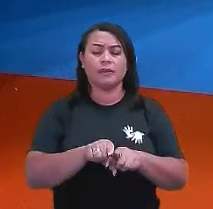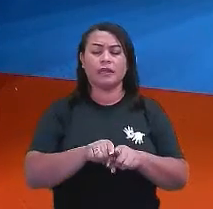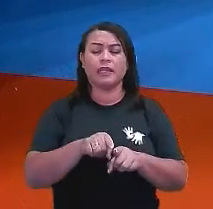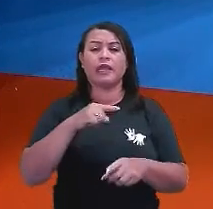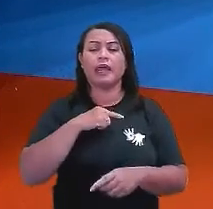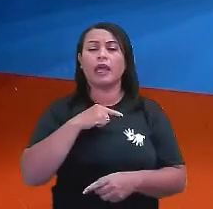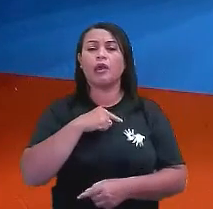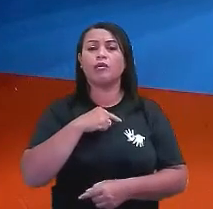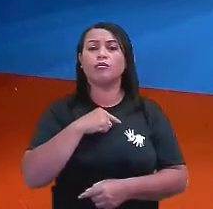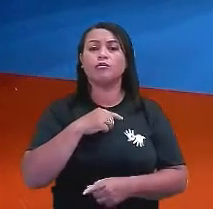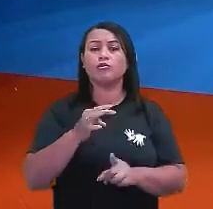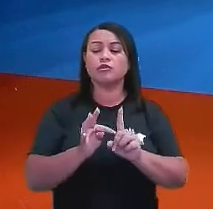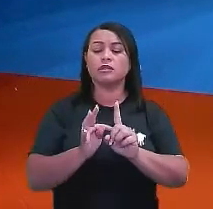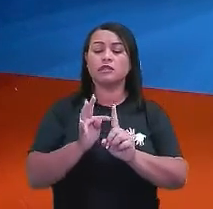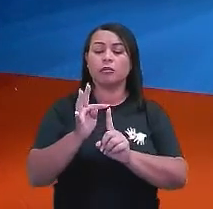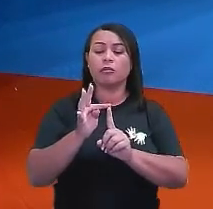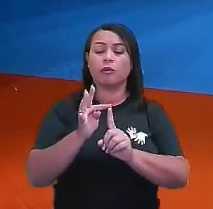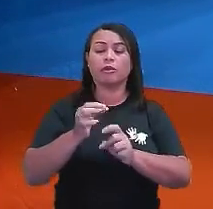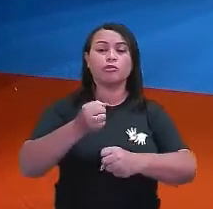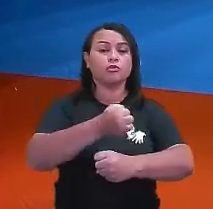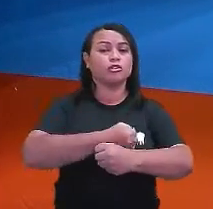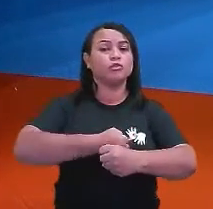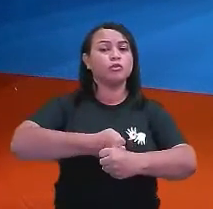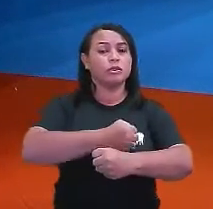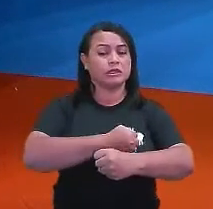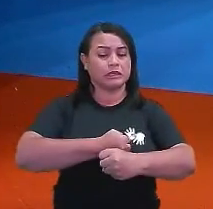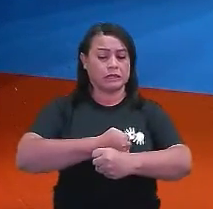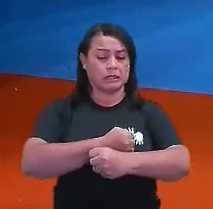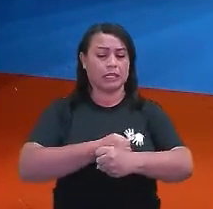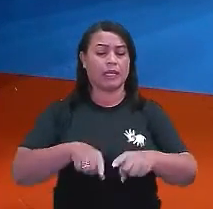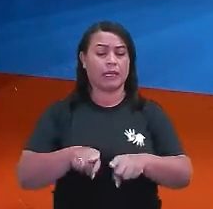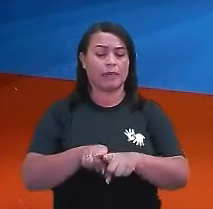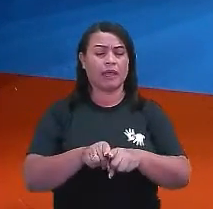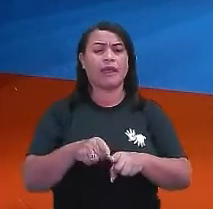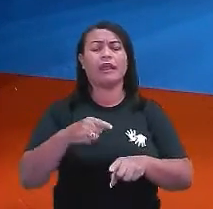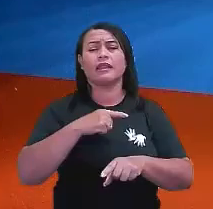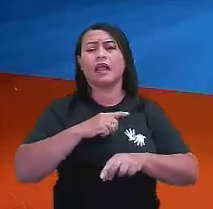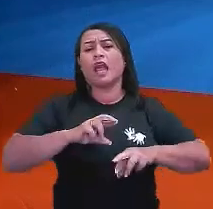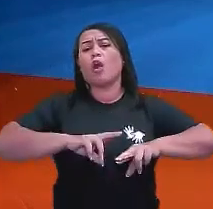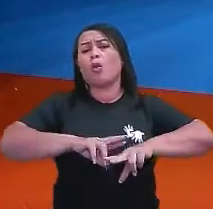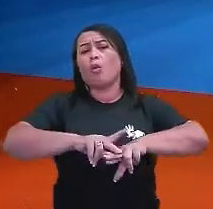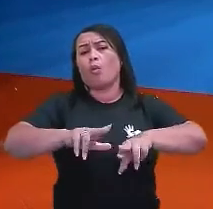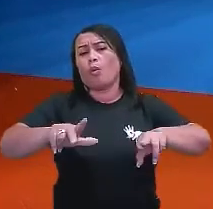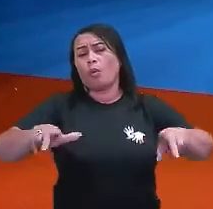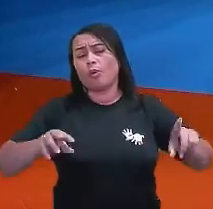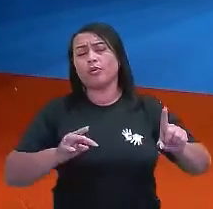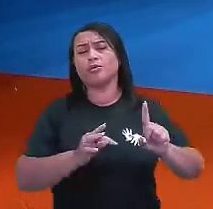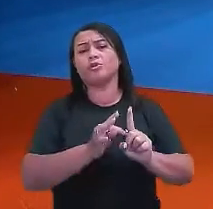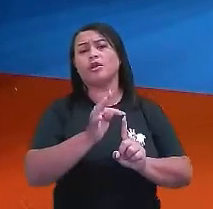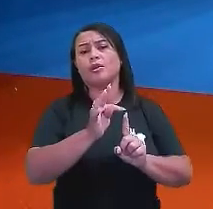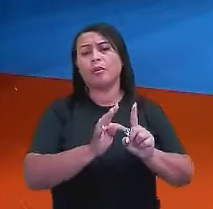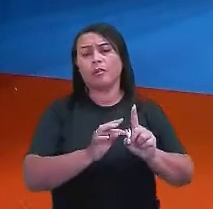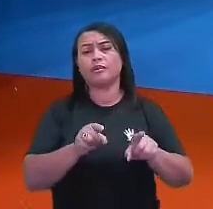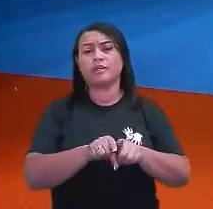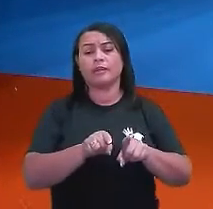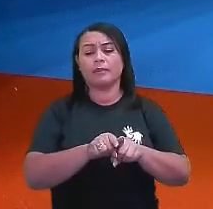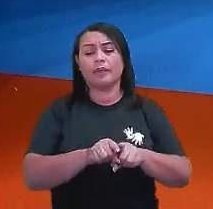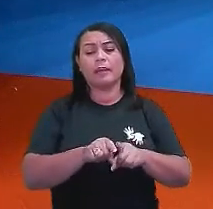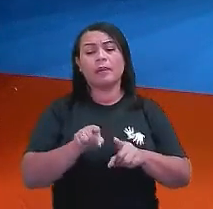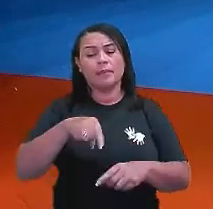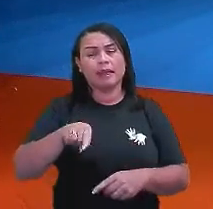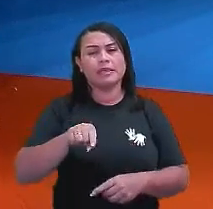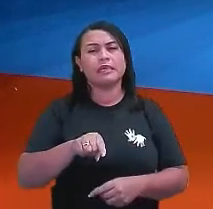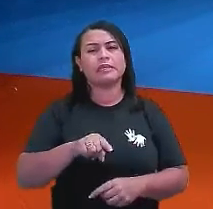temos o termômetro culinário, tá bom? Tem outros tipos de termômetros usados na meteorologia, mas